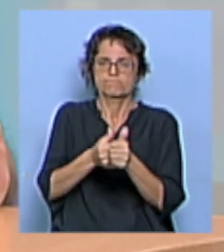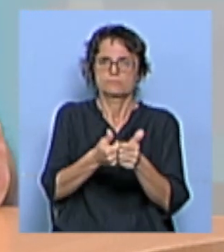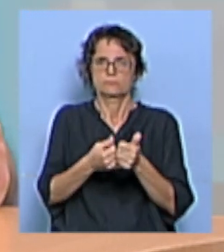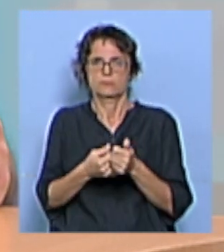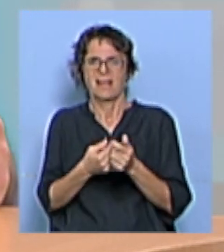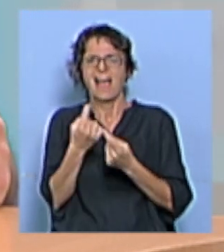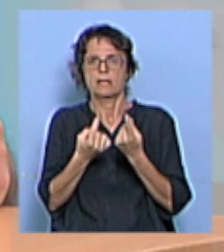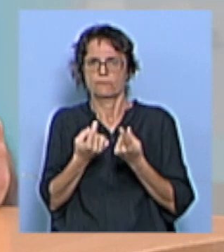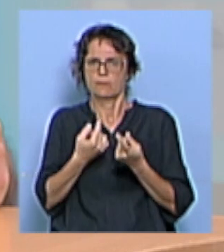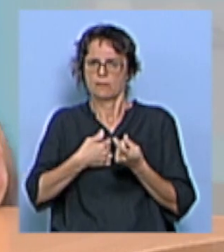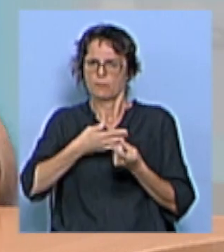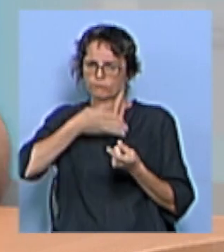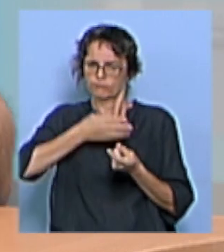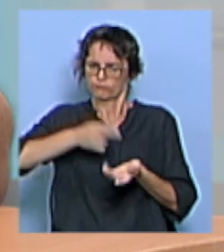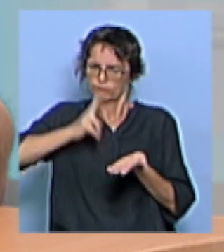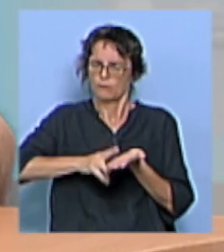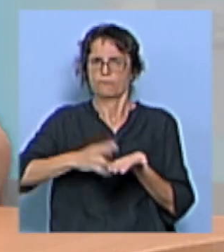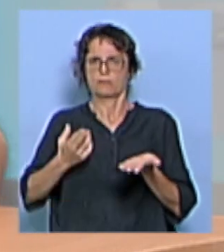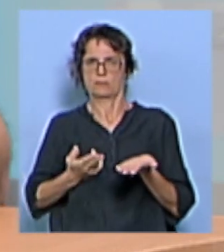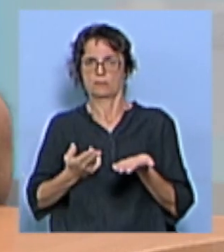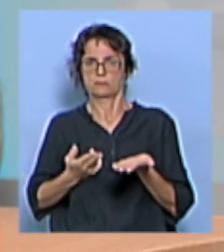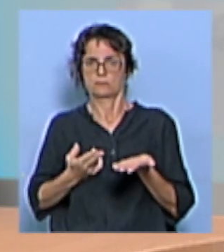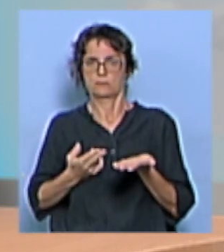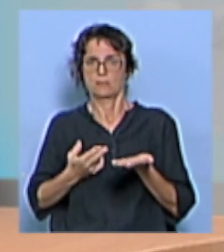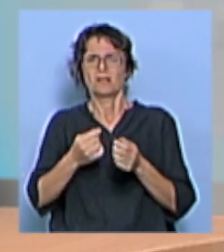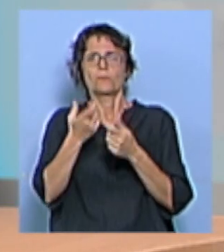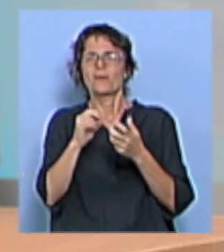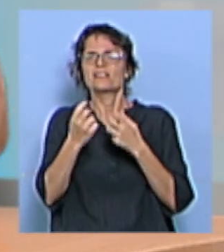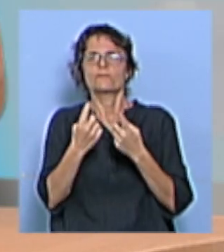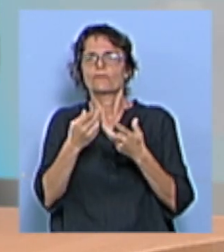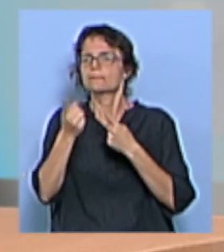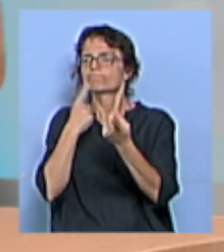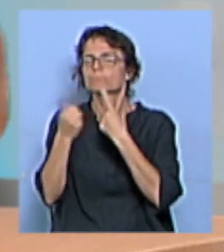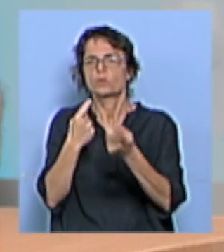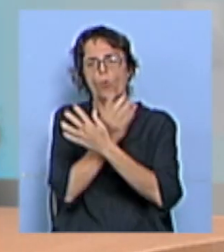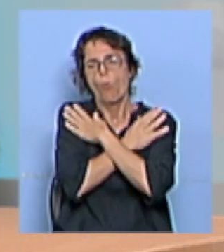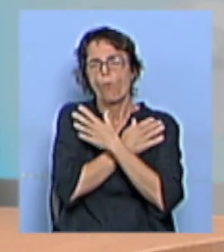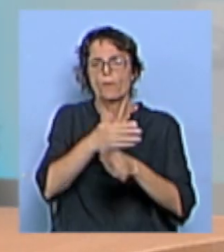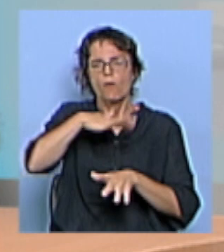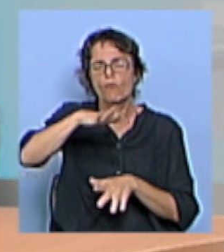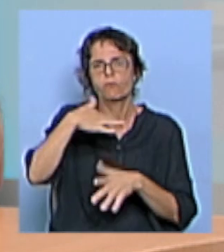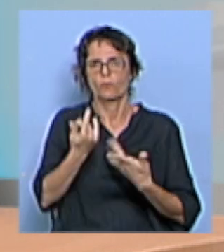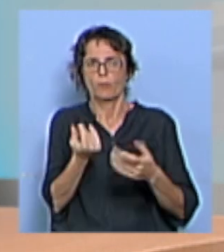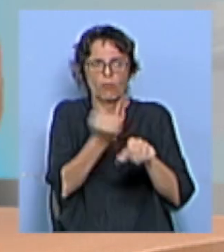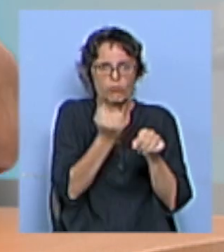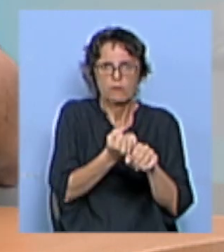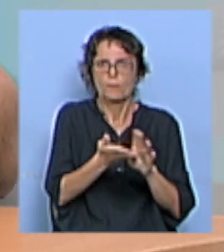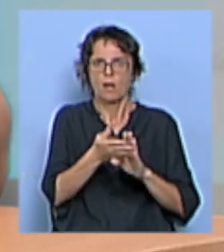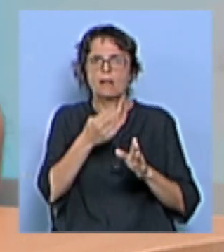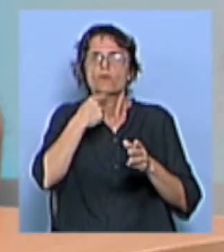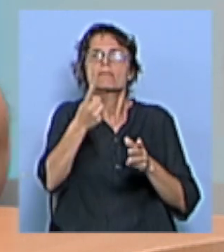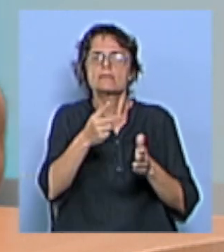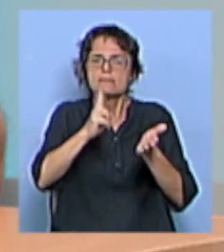algum dissabor. Às vezes entre amigos, às vezes entre familiares, às vezes no local de emprego. Falar as